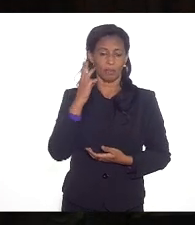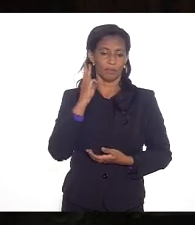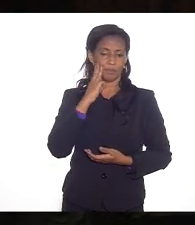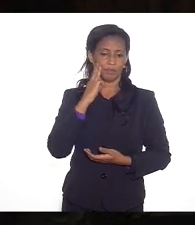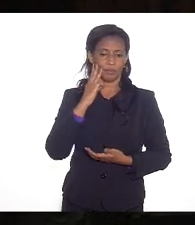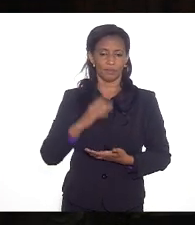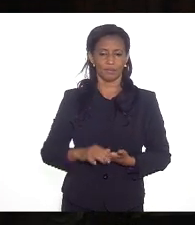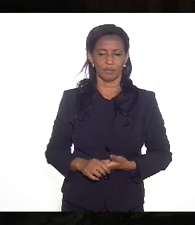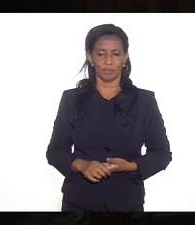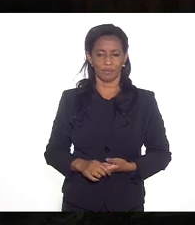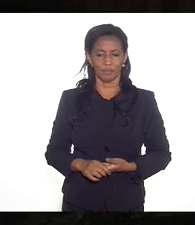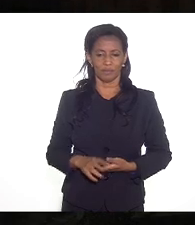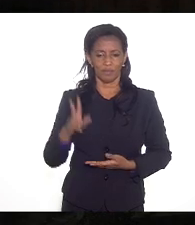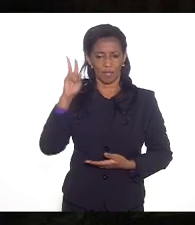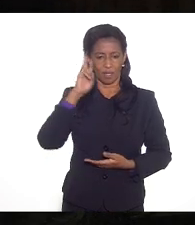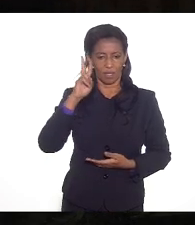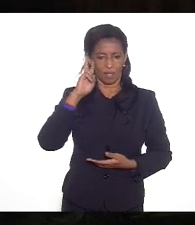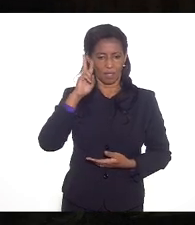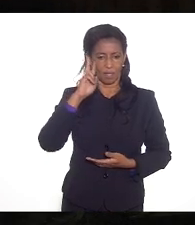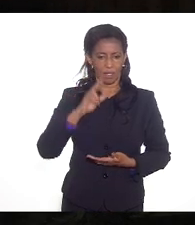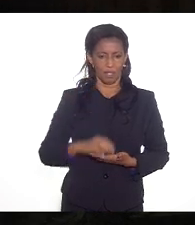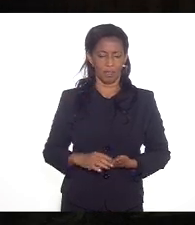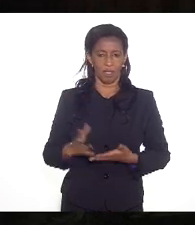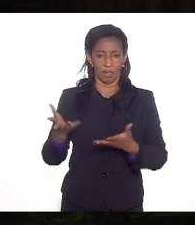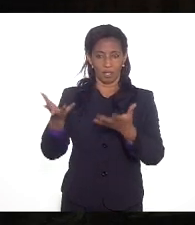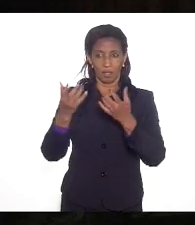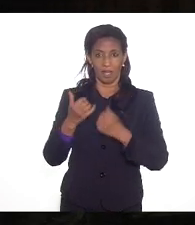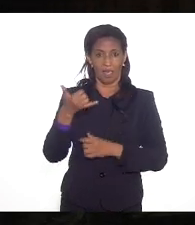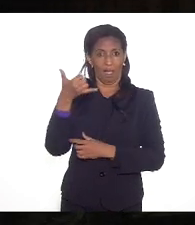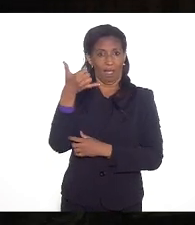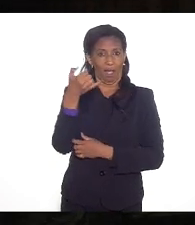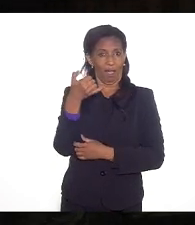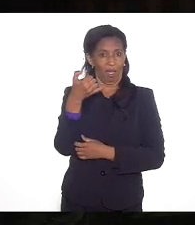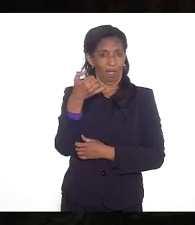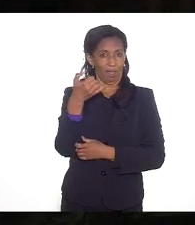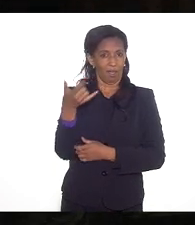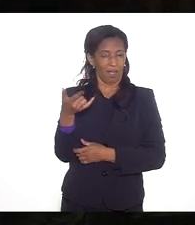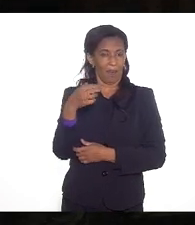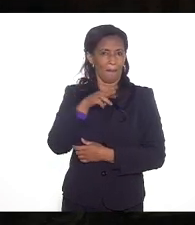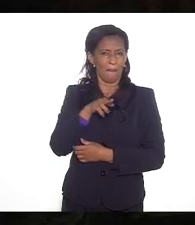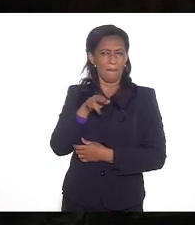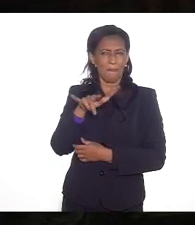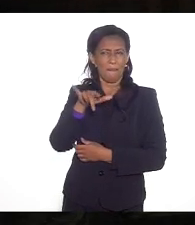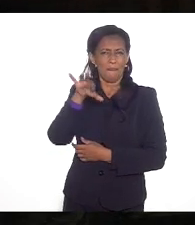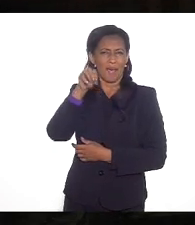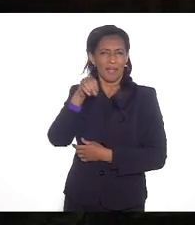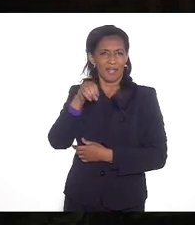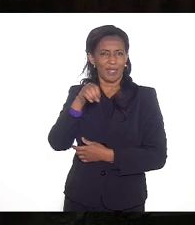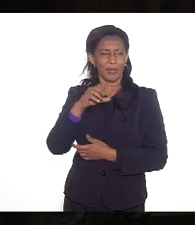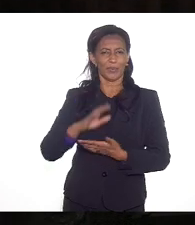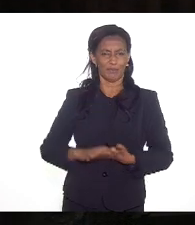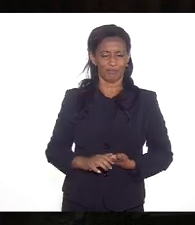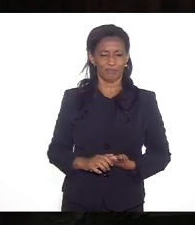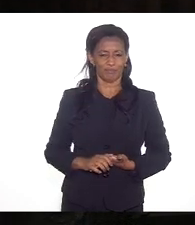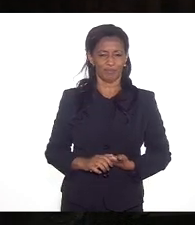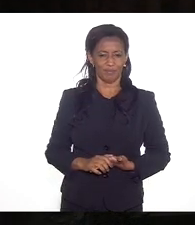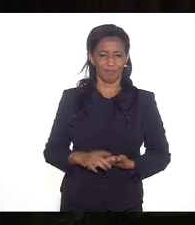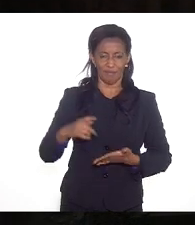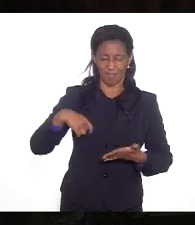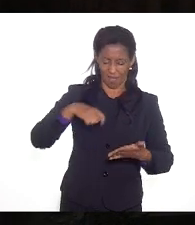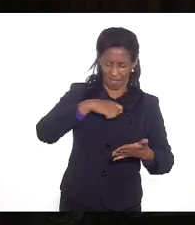Valdete lembro que recebi uma caneta das mãos do simpático Marquinhos no dia da minha Fox